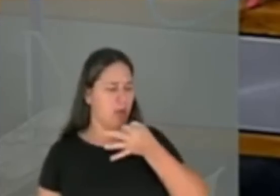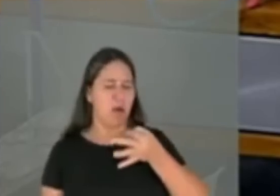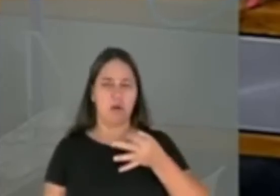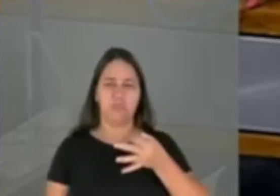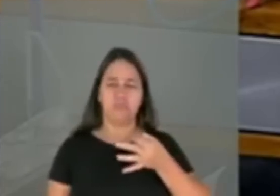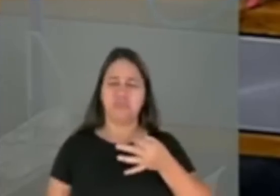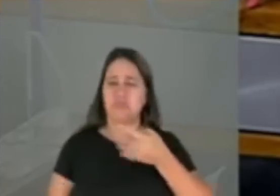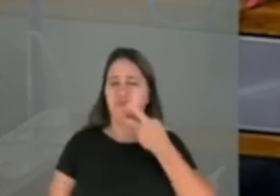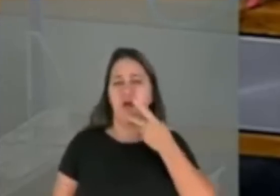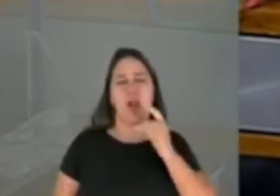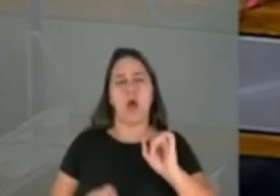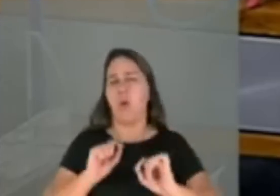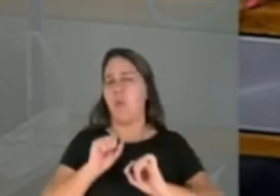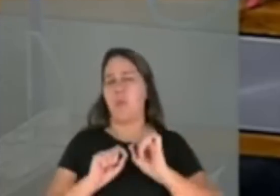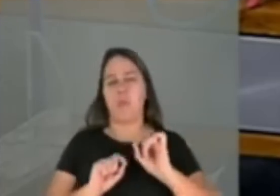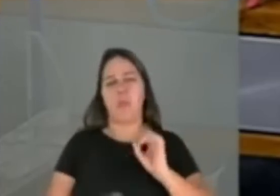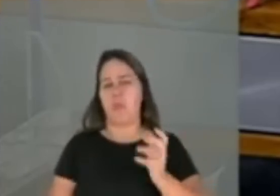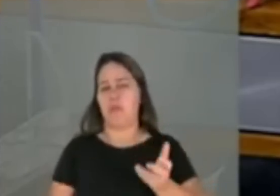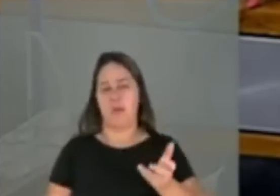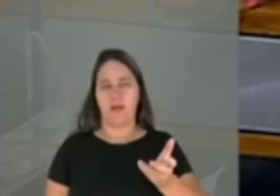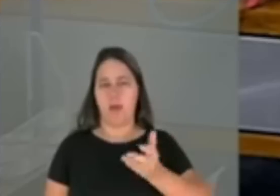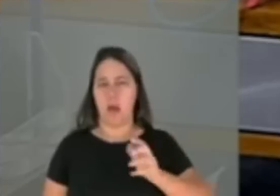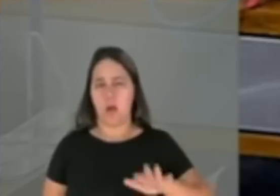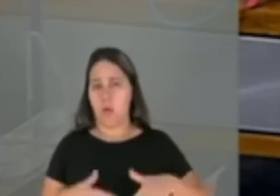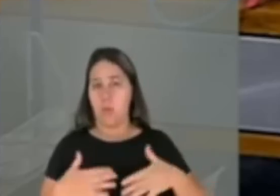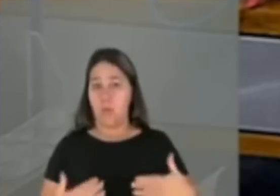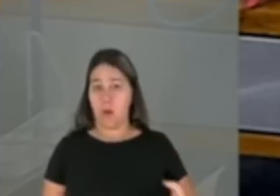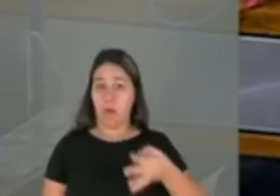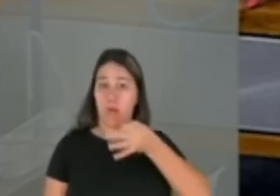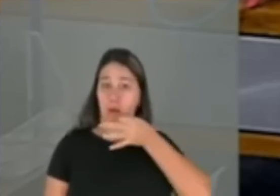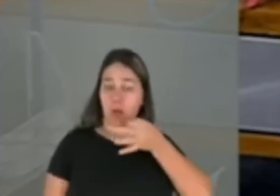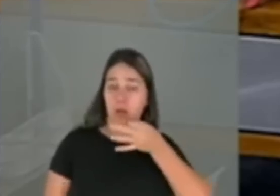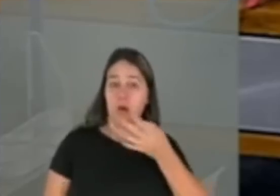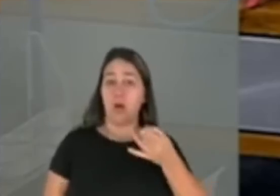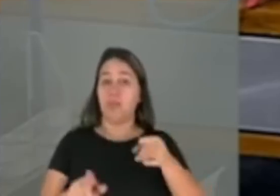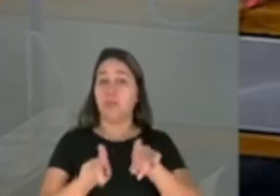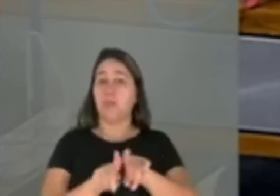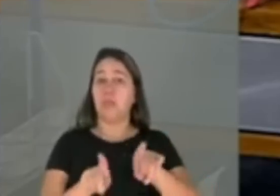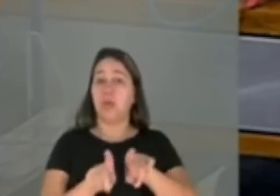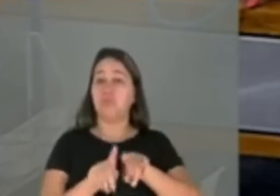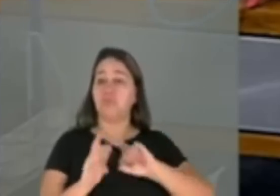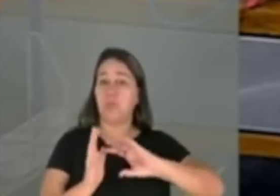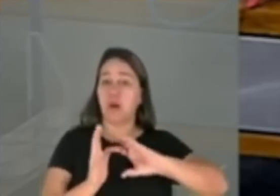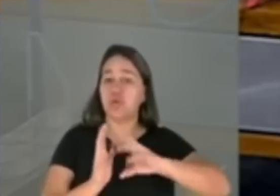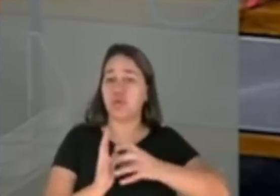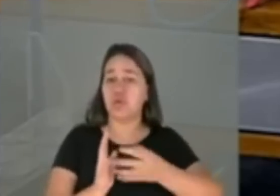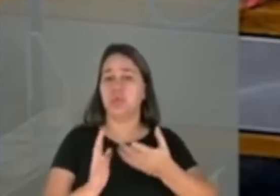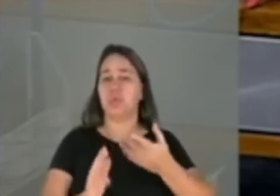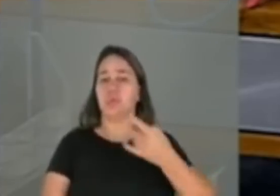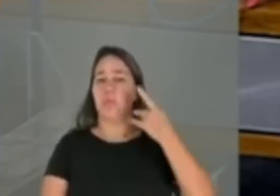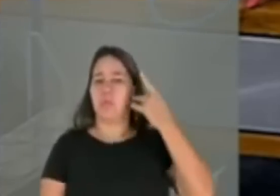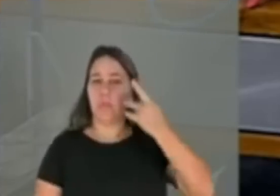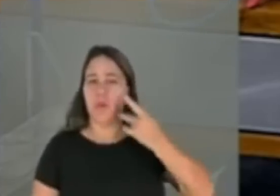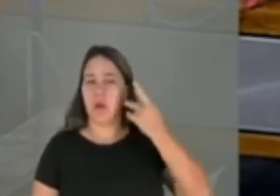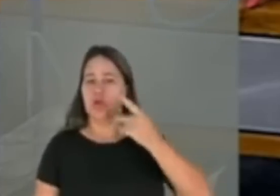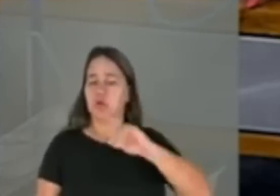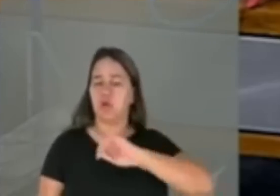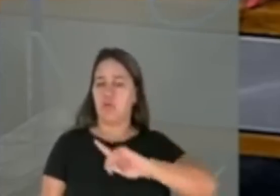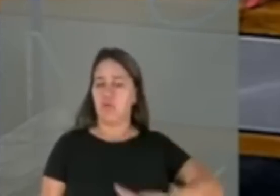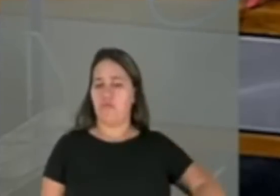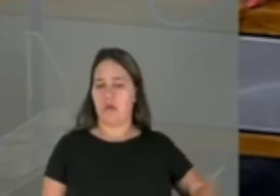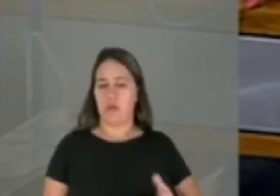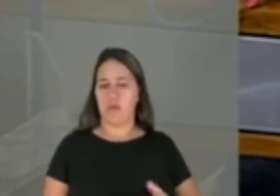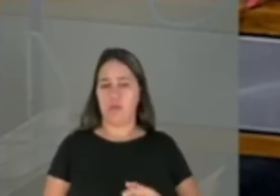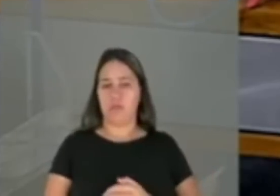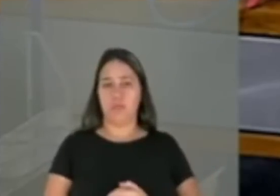manifestar como quiser em relação às suas lideranças políticas em relação aos seus governantes em relação aos seus magistrados